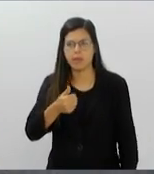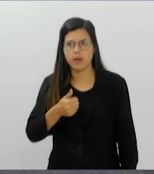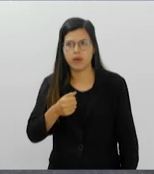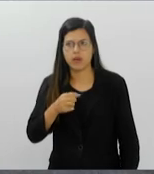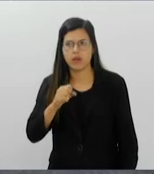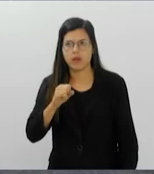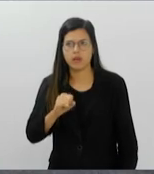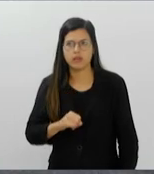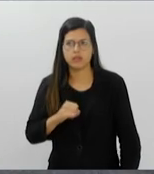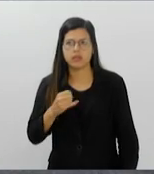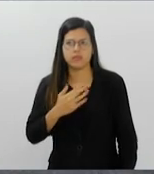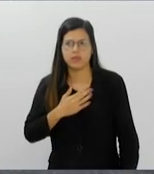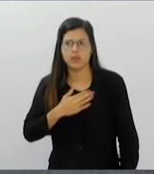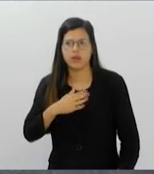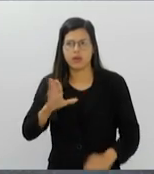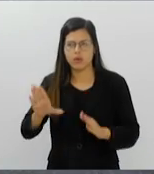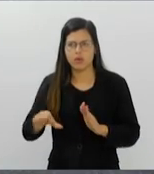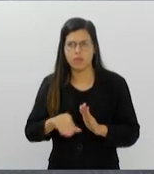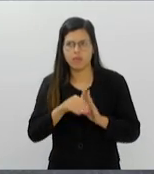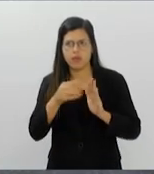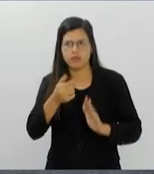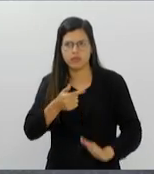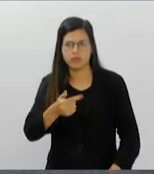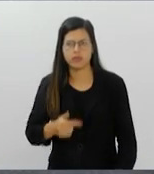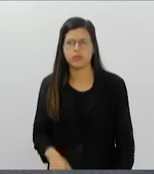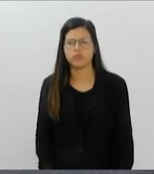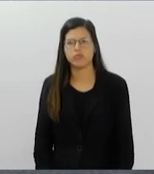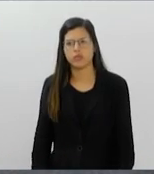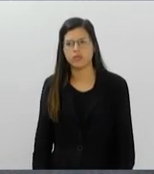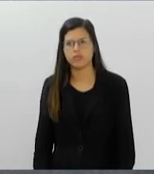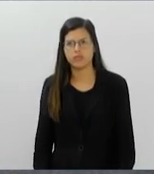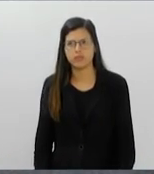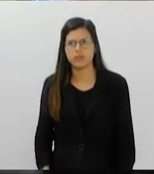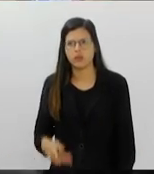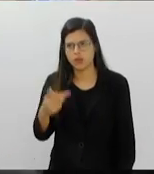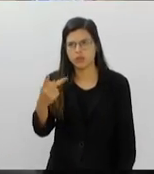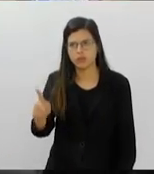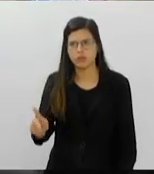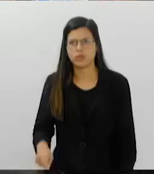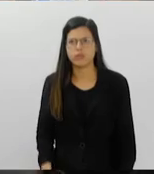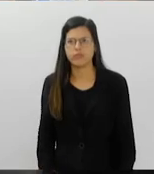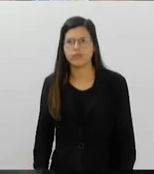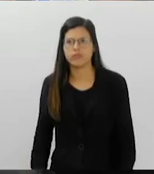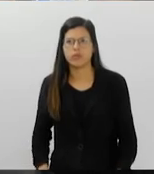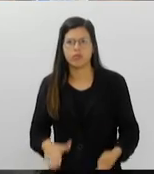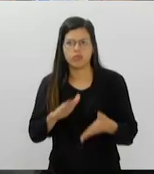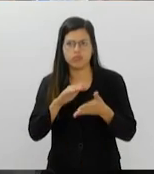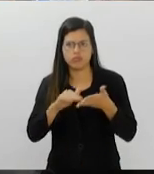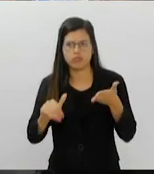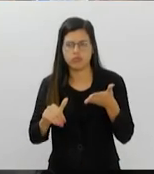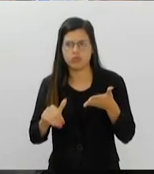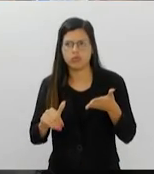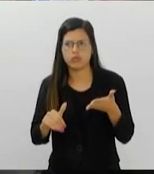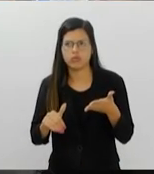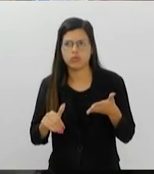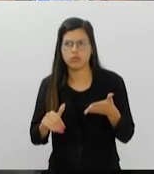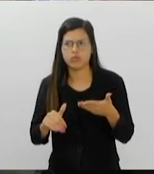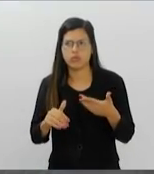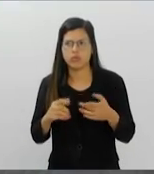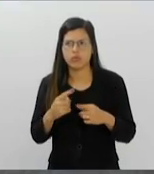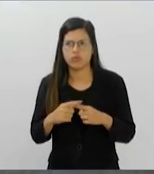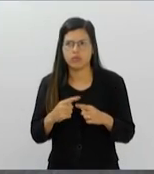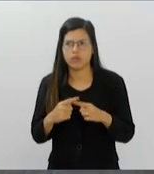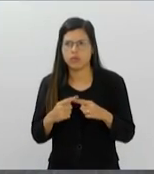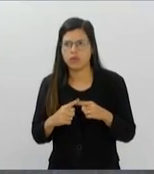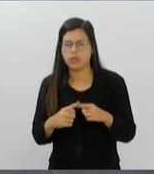emendo em segunda, né, para okay. Dar celeridade. É de Vossa Excelência, sim. Então eu retiro, porque eu afasto, porque é para